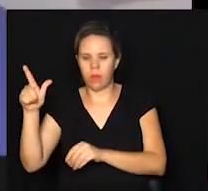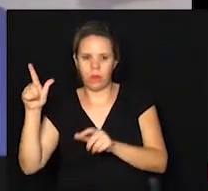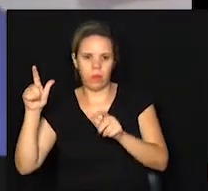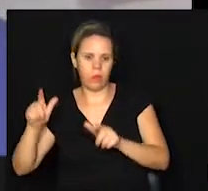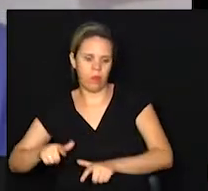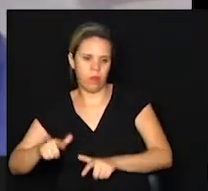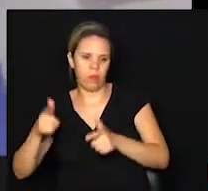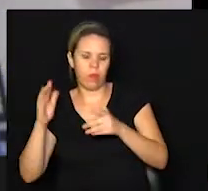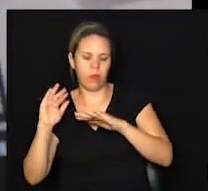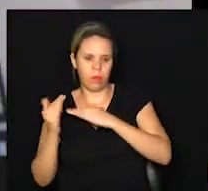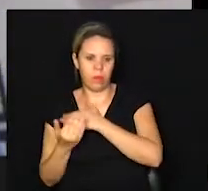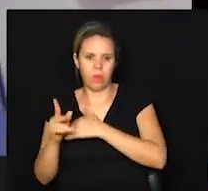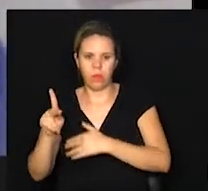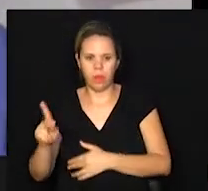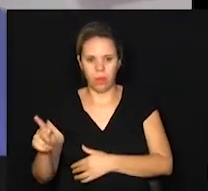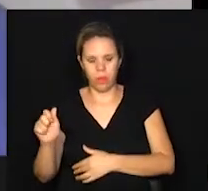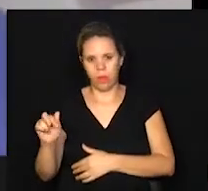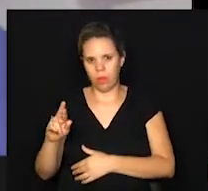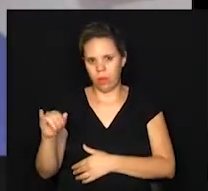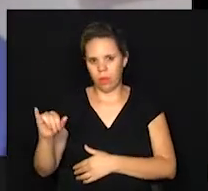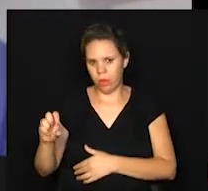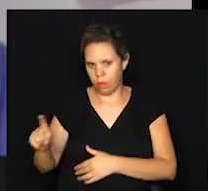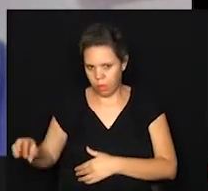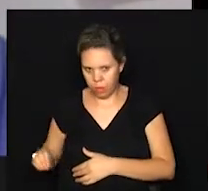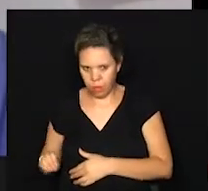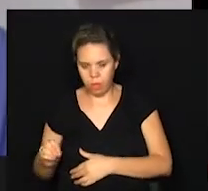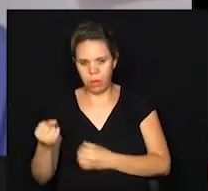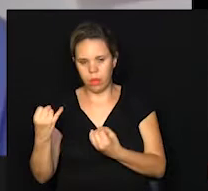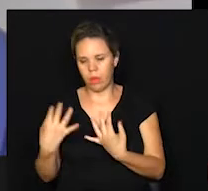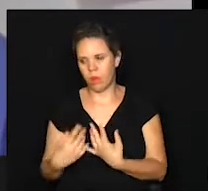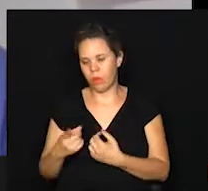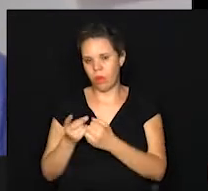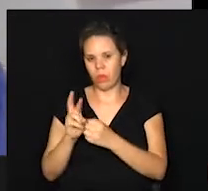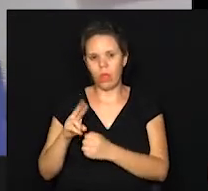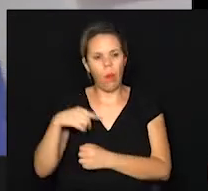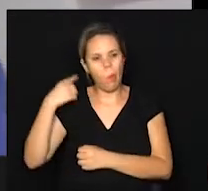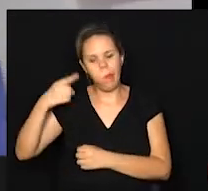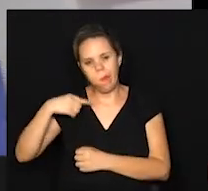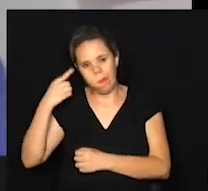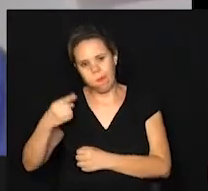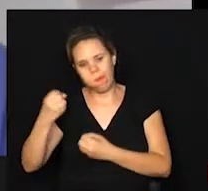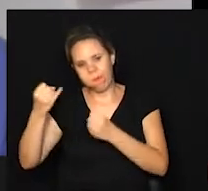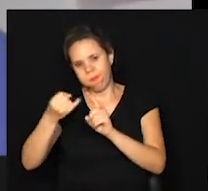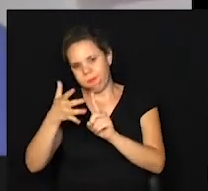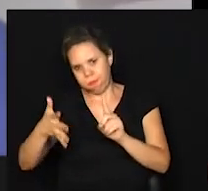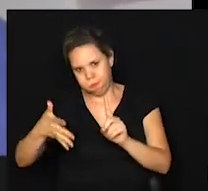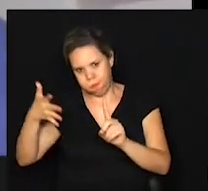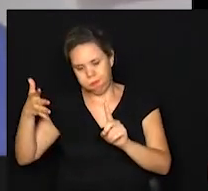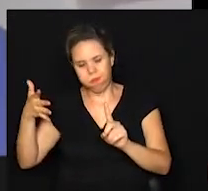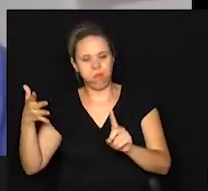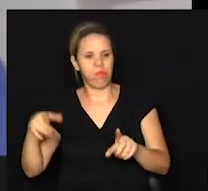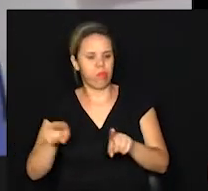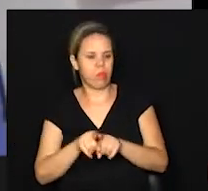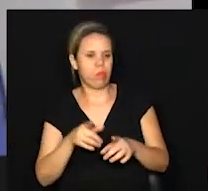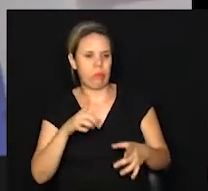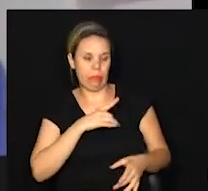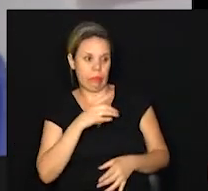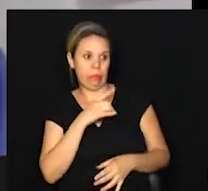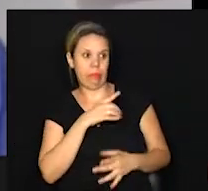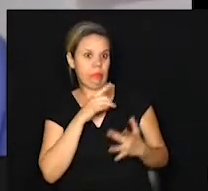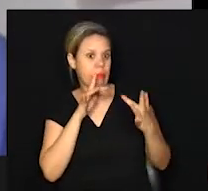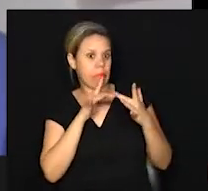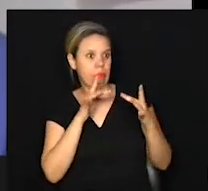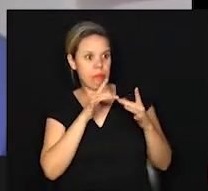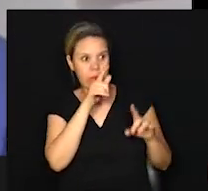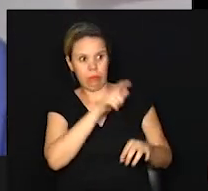bem o Dr. Hugo relatou, né, na sua explanação. E ela ficou com receio de ter contato com ele, como também o Dr. Hugo bem